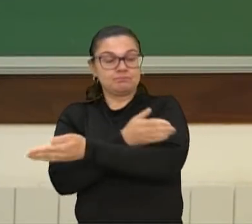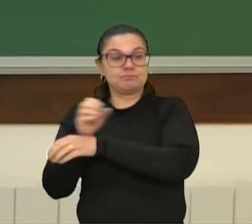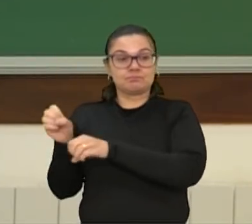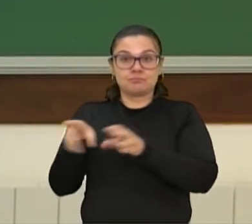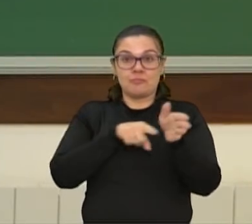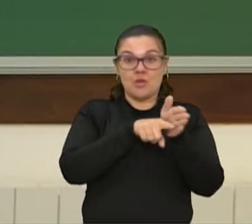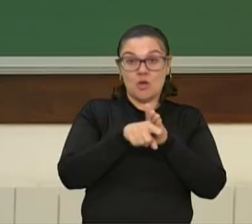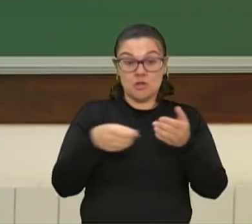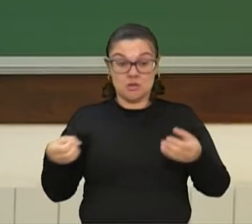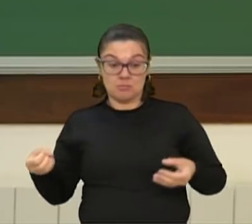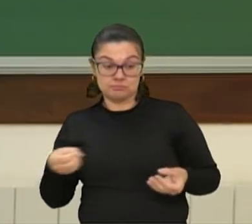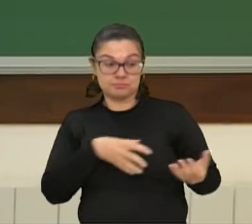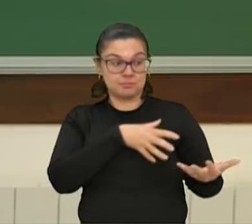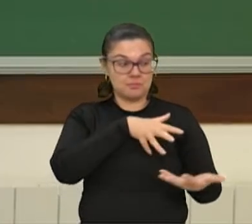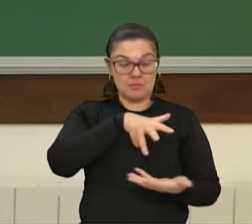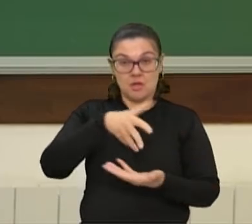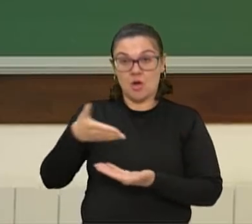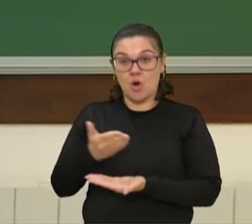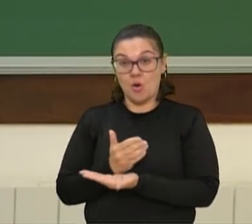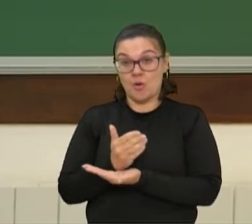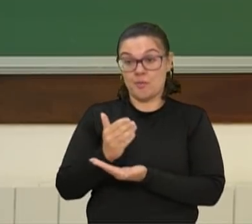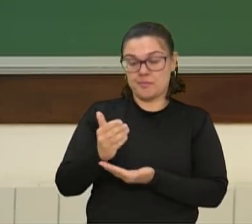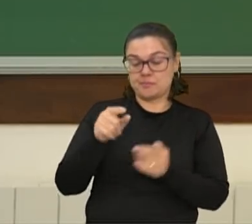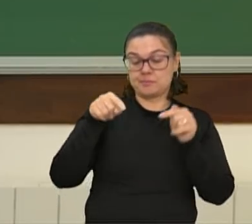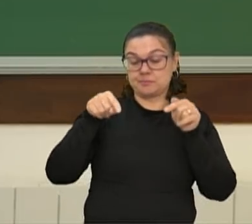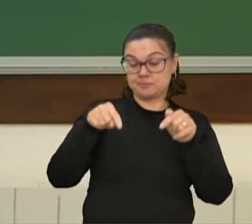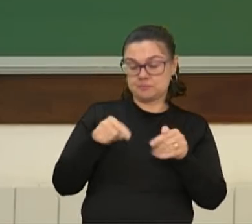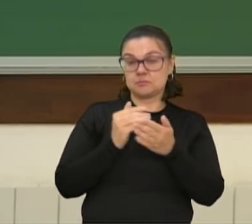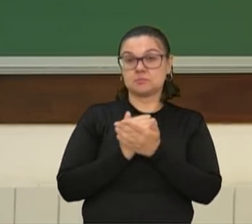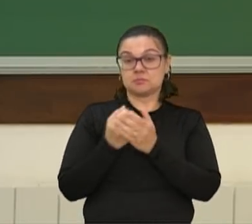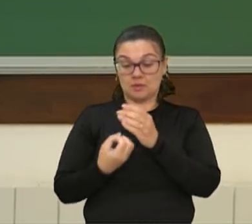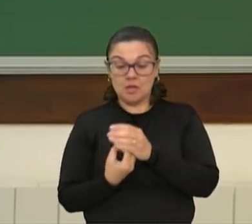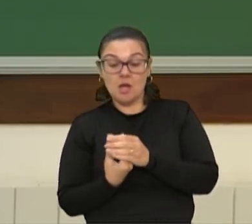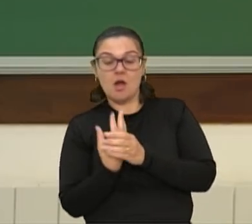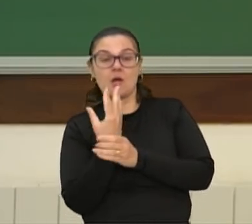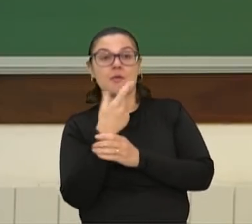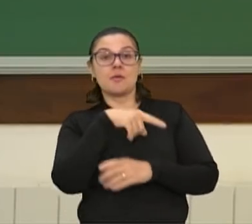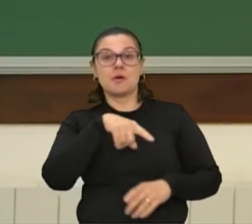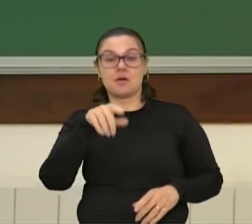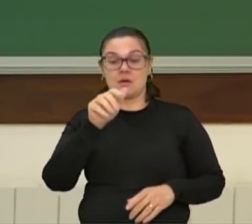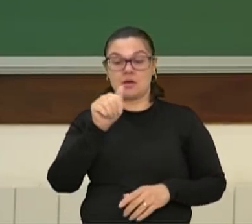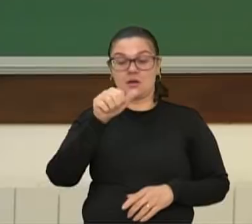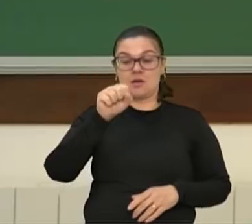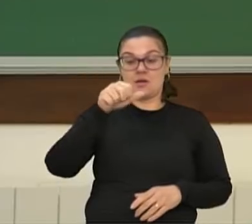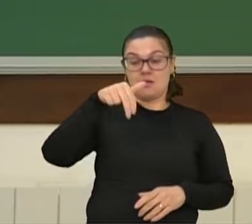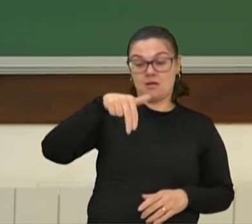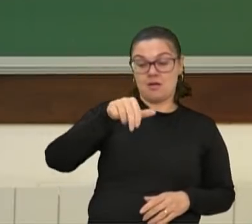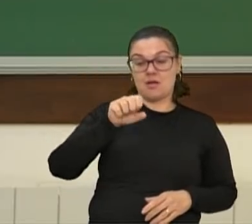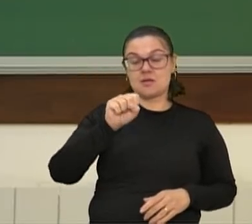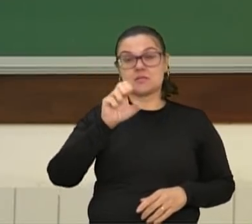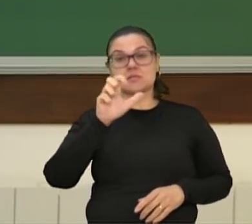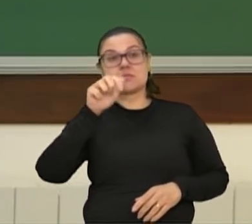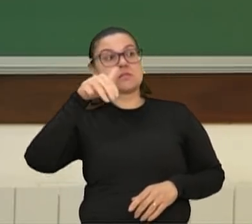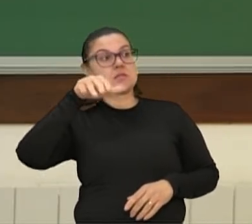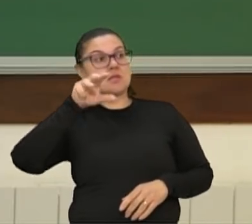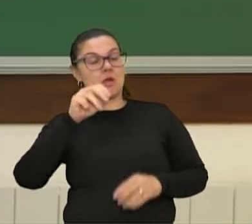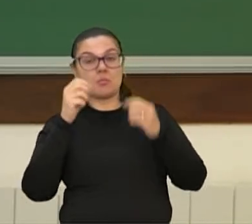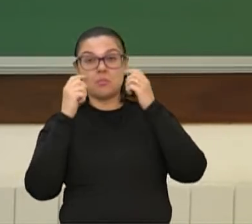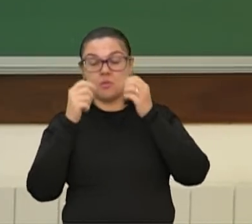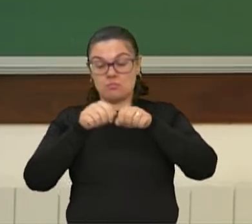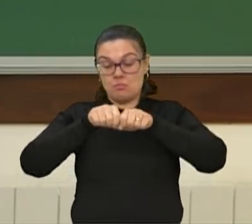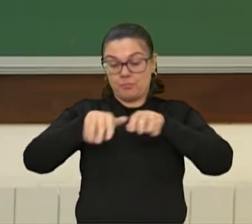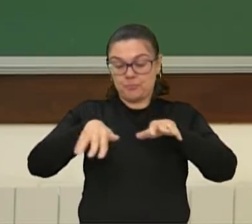está acontecendo. Nessa de estar acontecendo, o Santo Anselmo é um desses precursores para